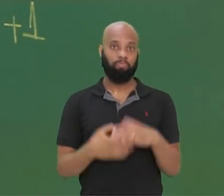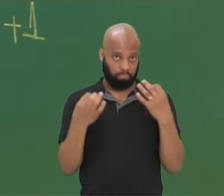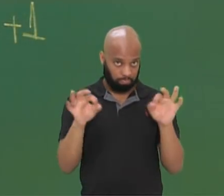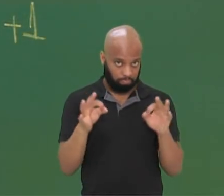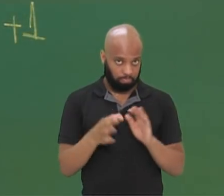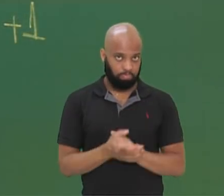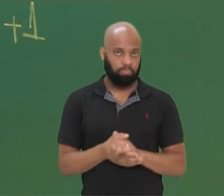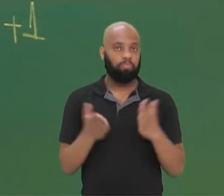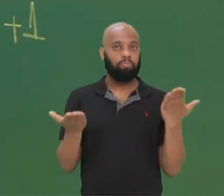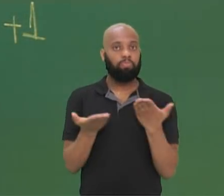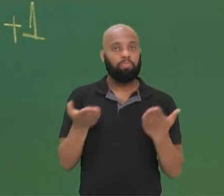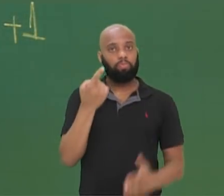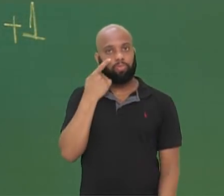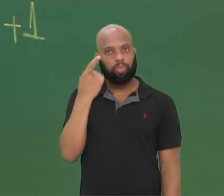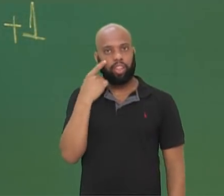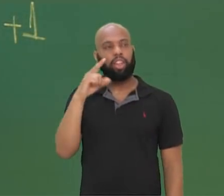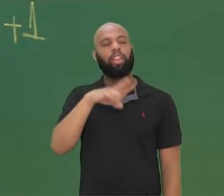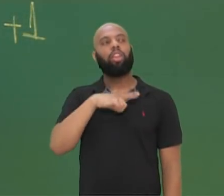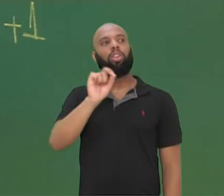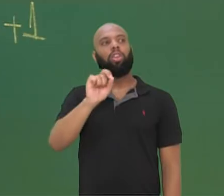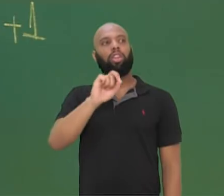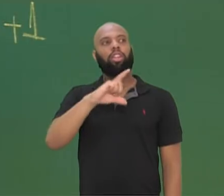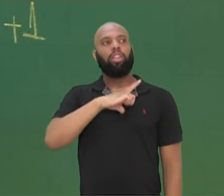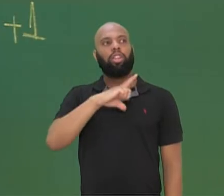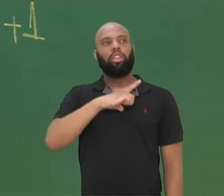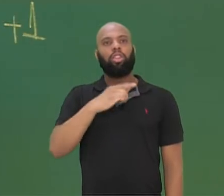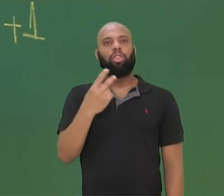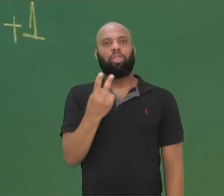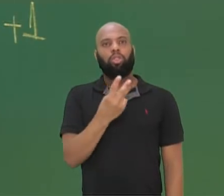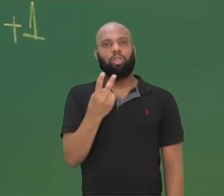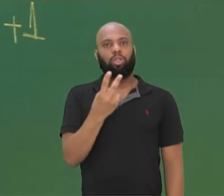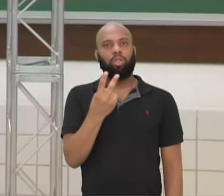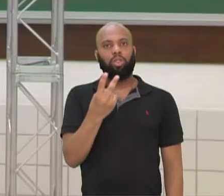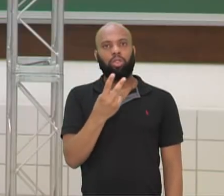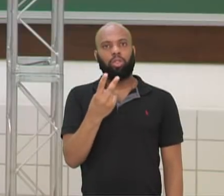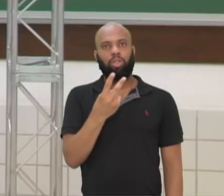Certo? Então, olha só. Nós temos aí os dois...